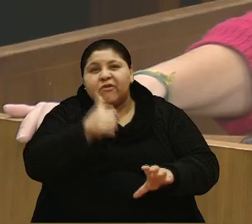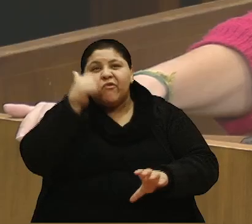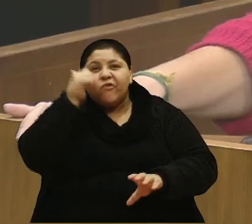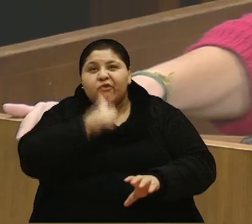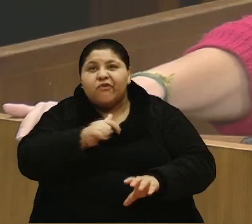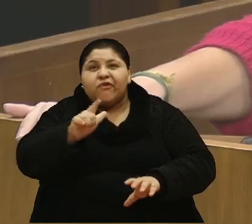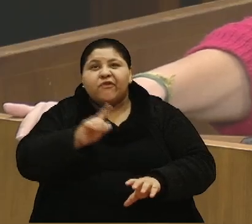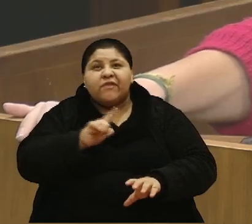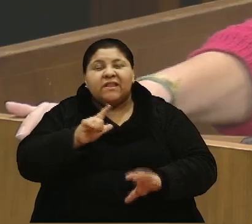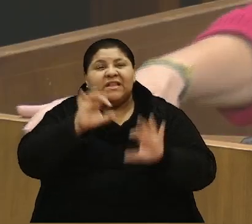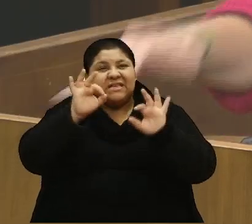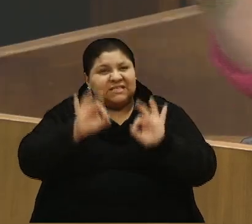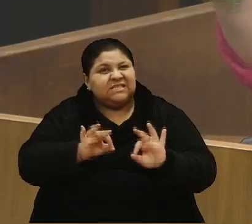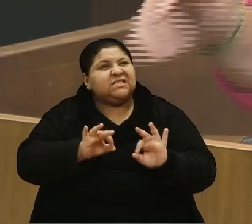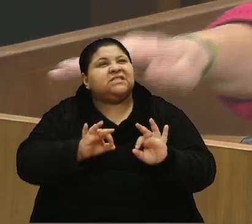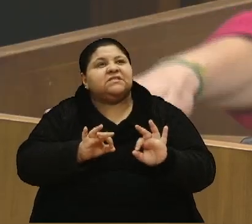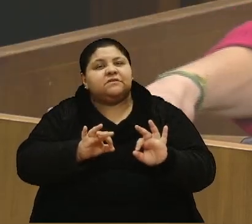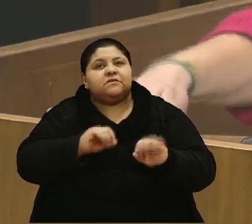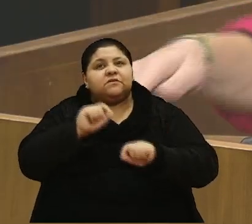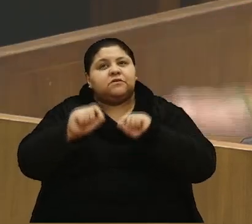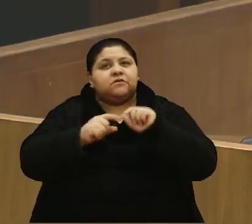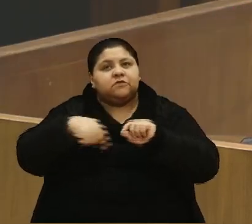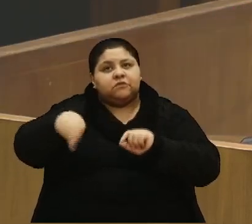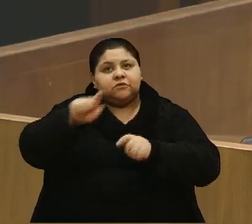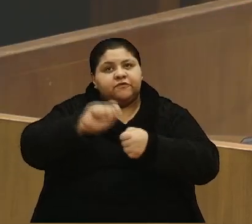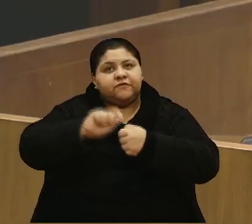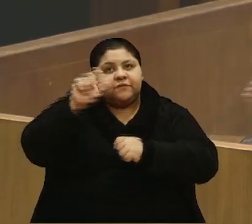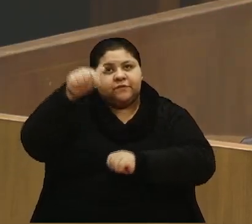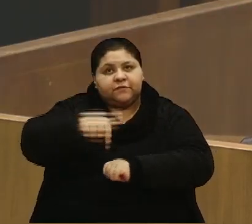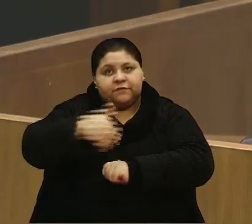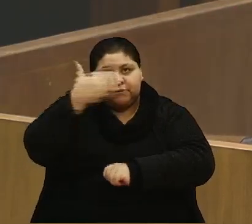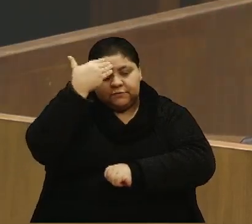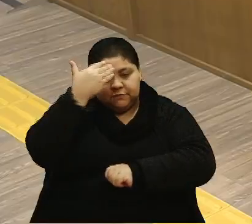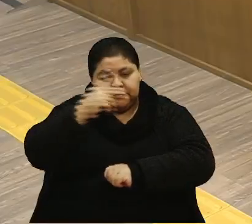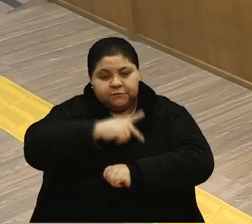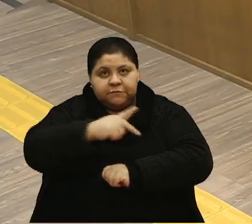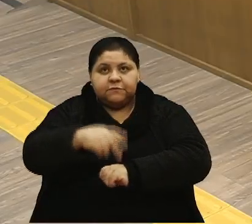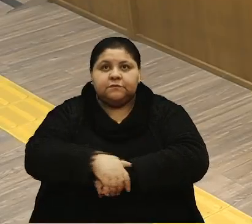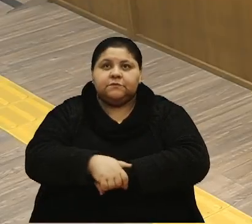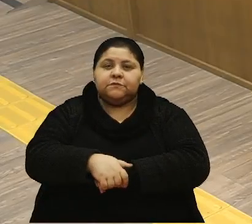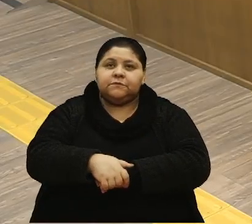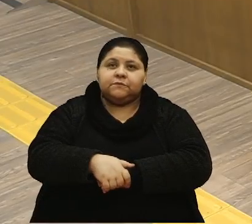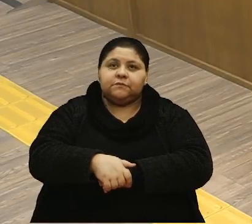que têm muita convicção e muita certeza daquilo que nós estamos fazendo aqui. Obrigado, senhor presidente. Vereadora